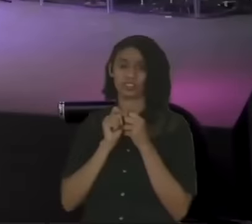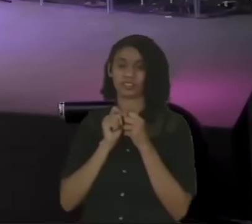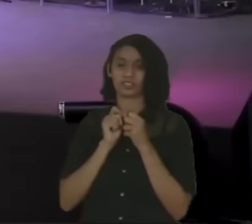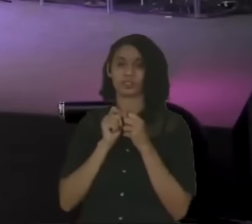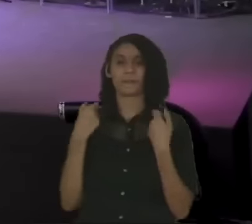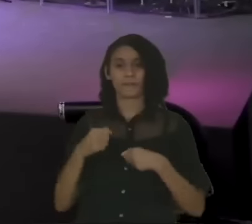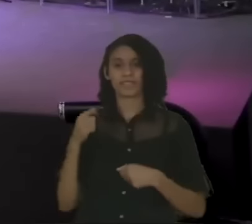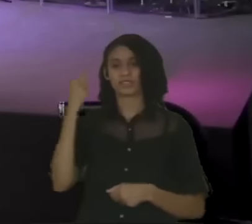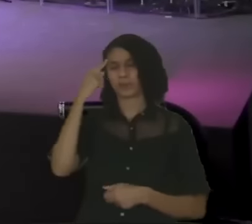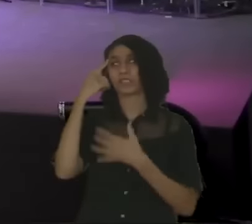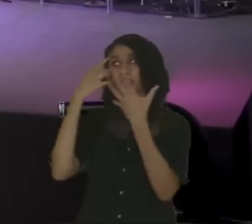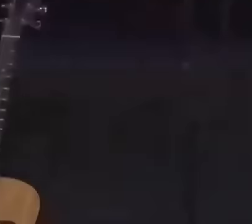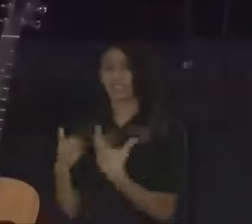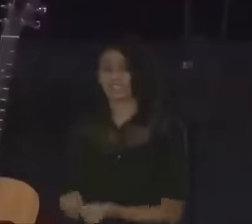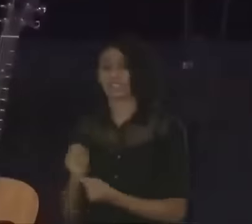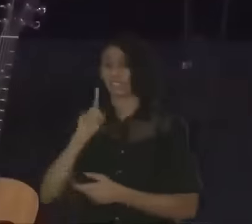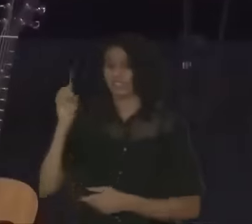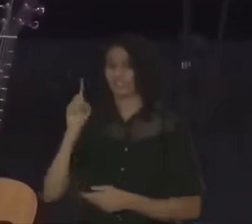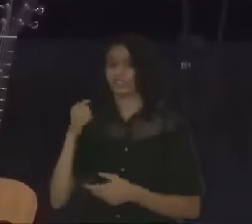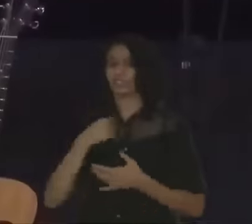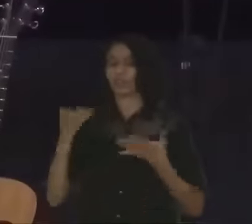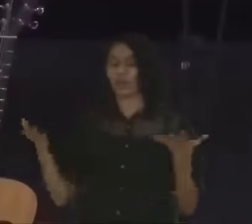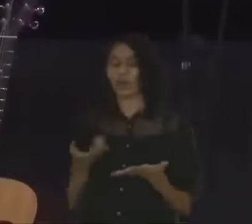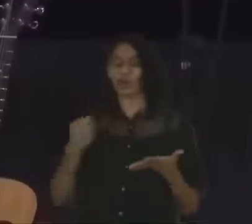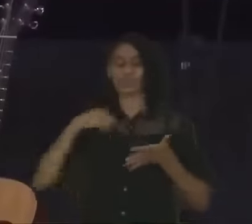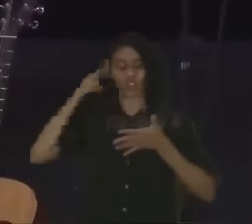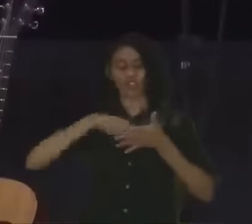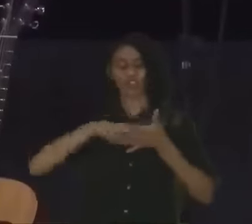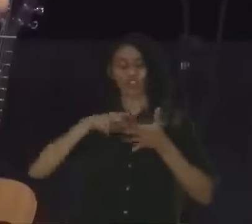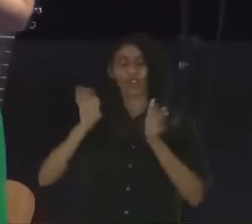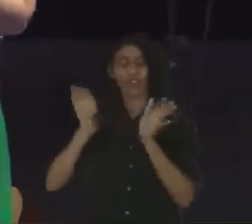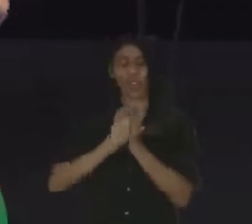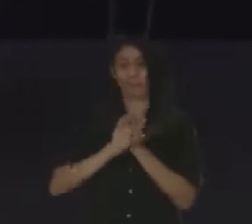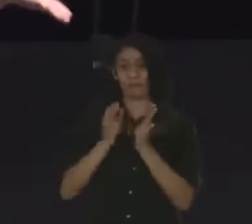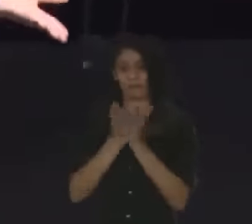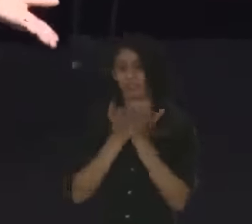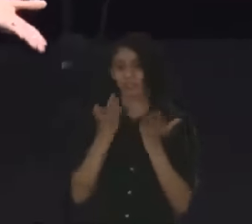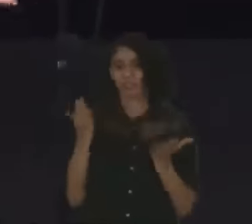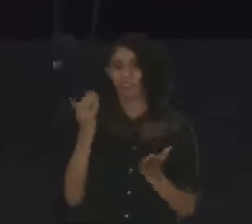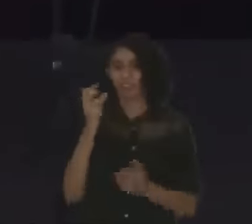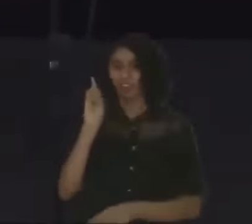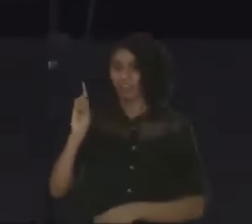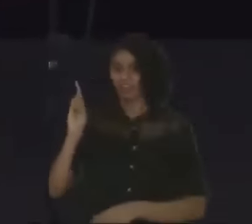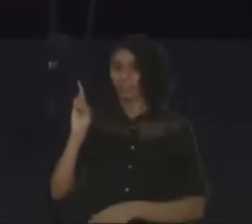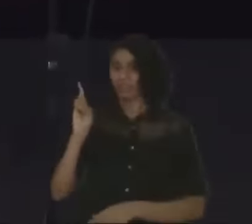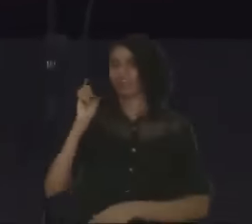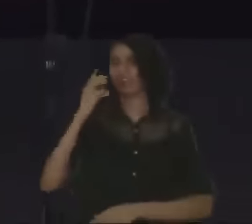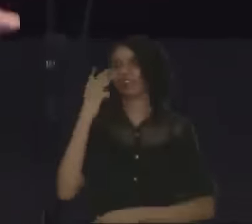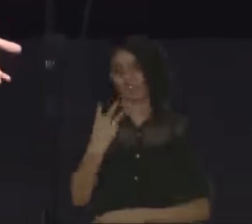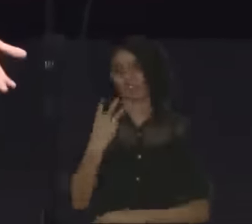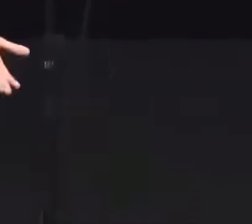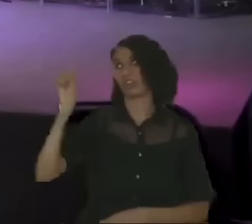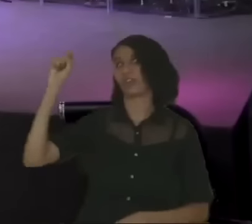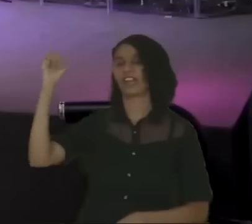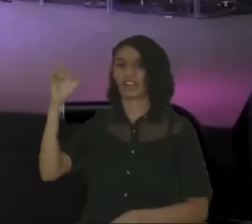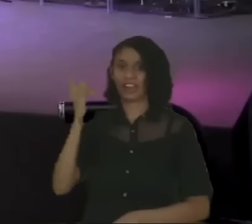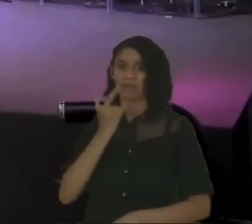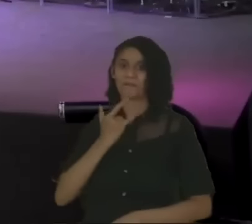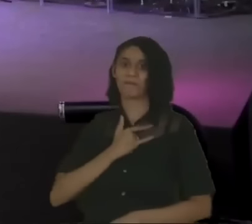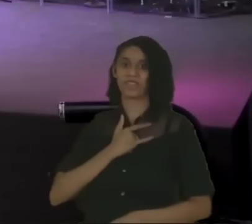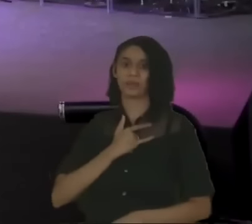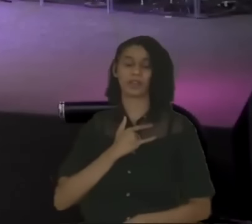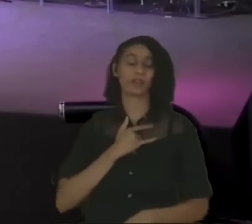Deus vai me amar hoje porque eu li três capítulos da Bíblia eu não te ama mais porque você leu três capítulos ou menos você nem precisa ler a Bíblia